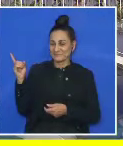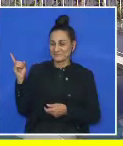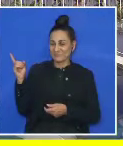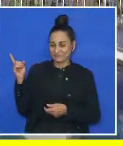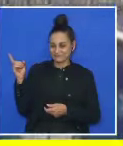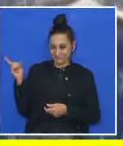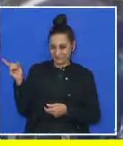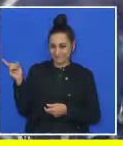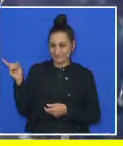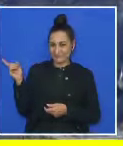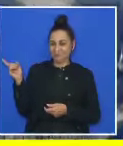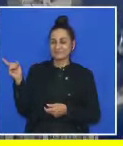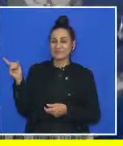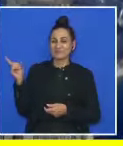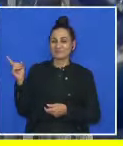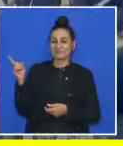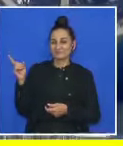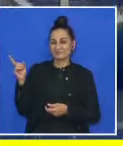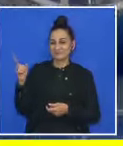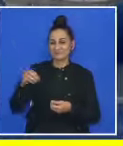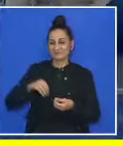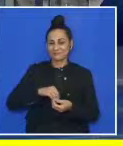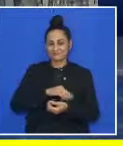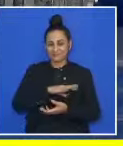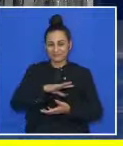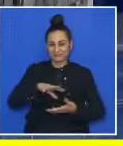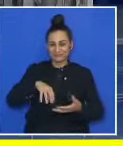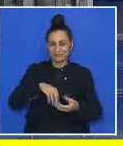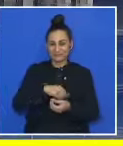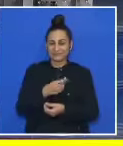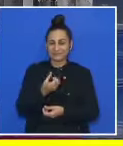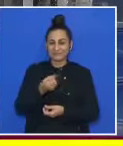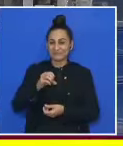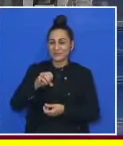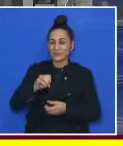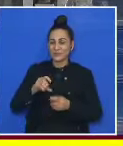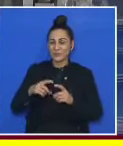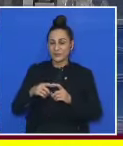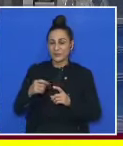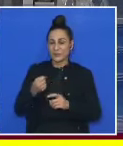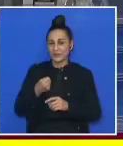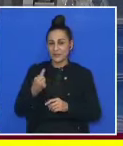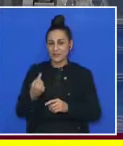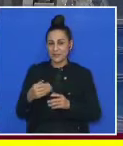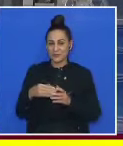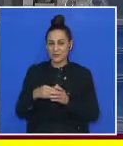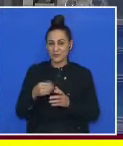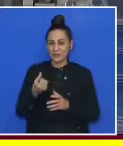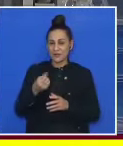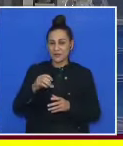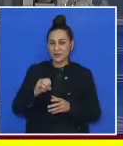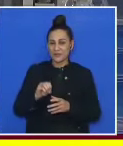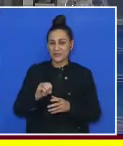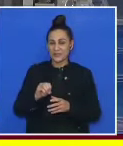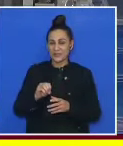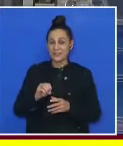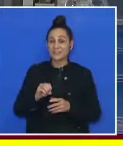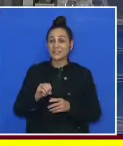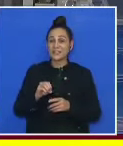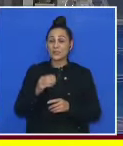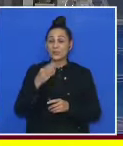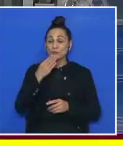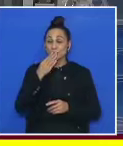Valendo! Globo recarregado, embaralhando 80 bolas numeradas de 0 a 80. Sorteio